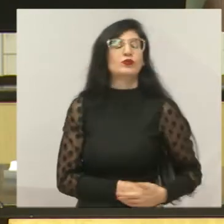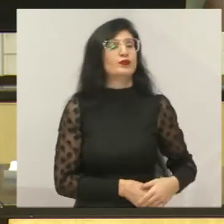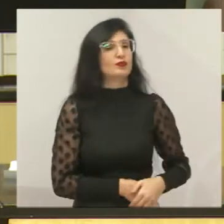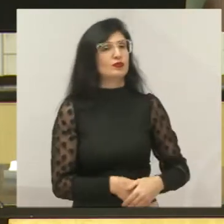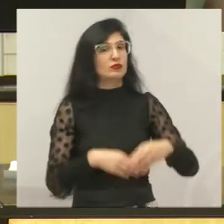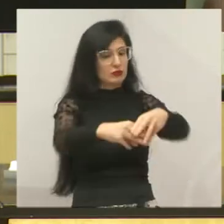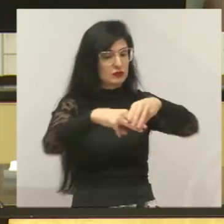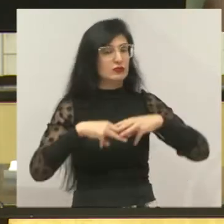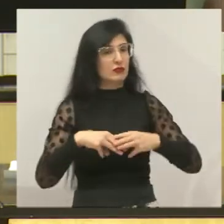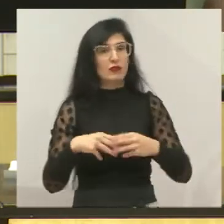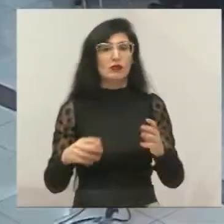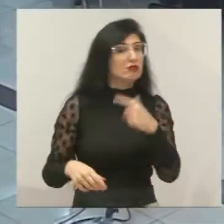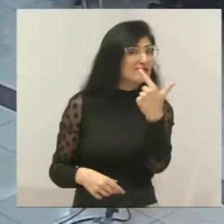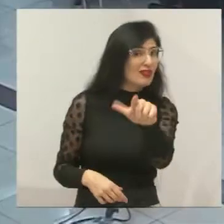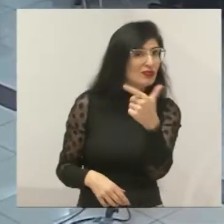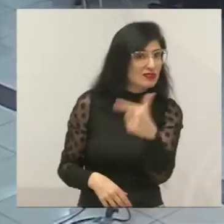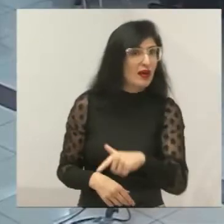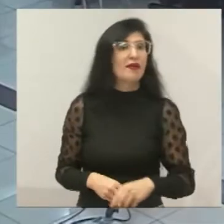requerimentos.